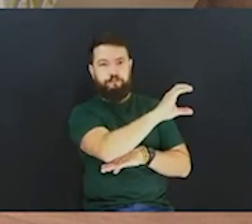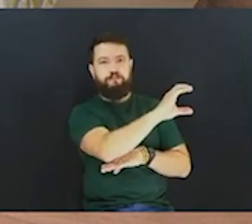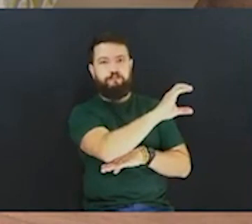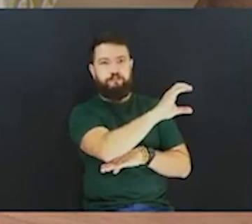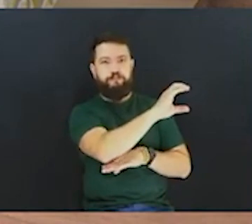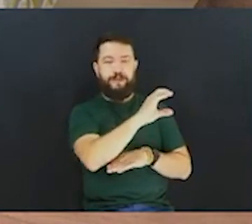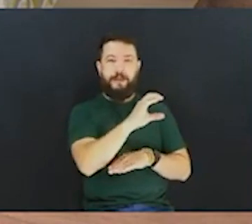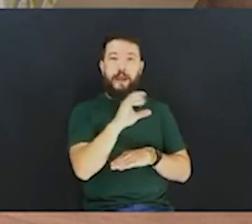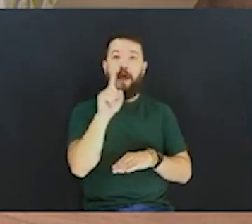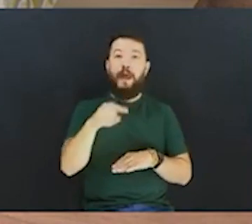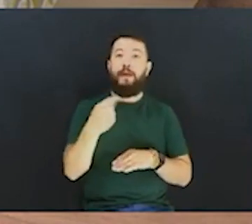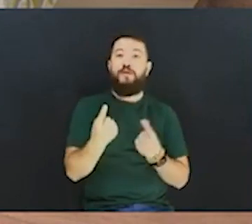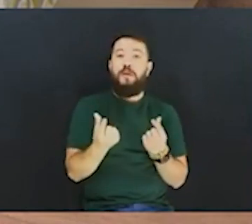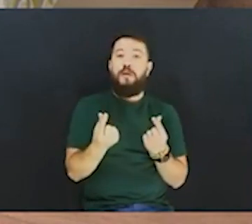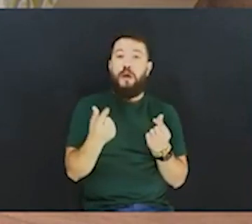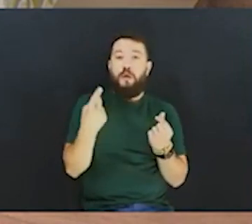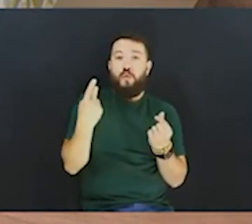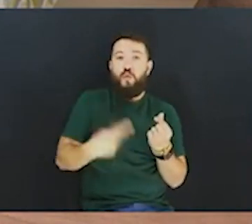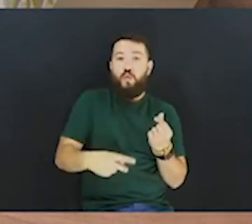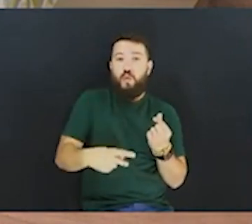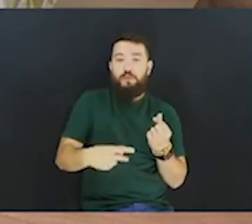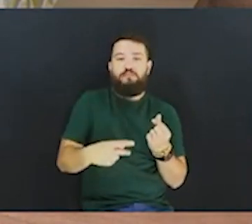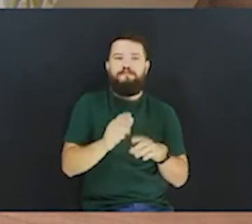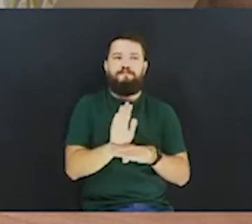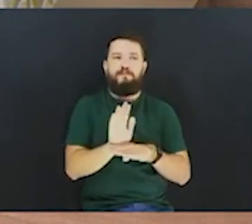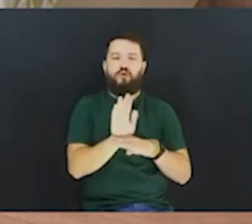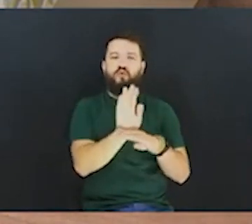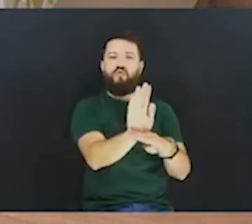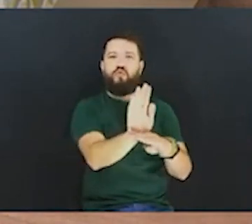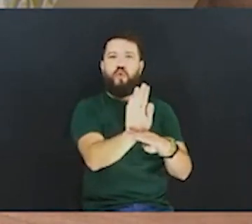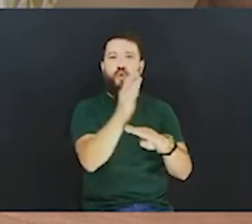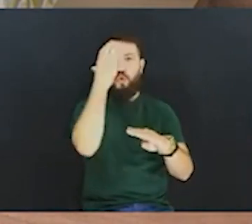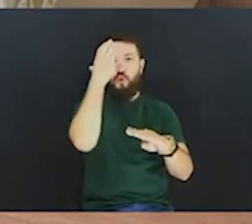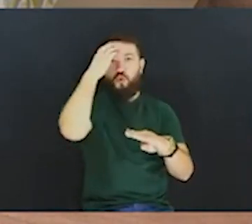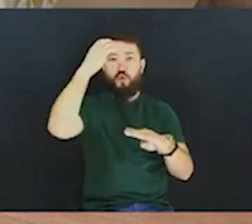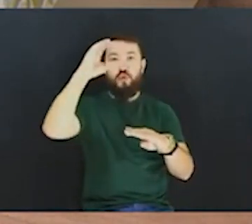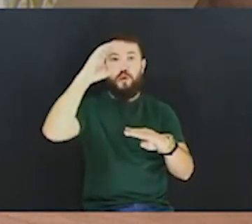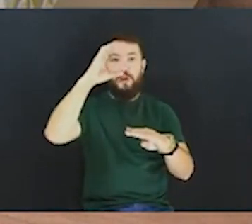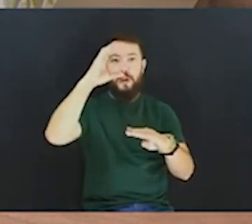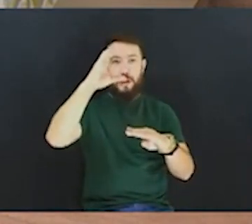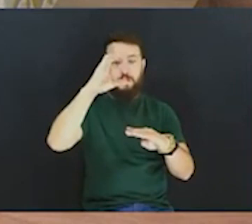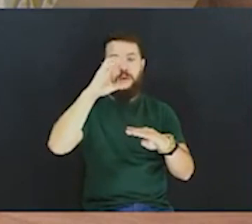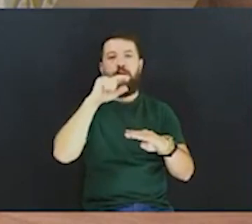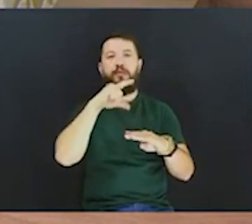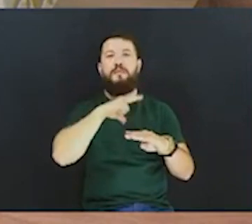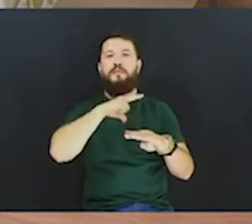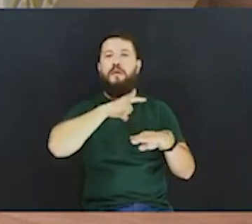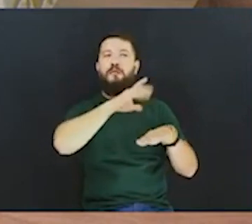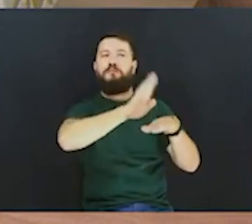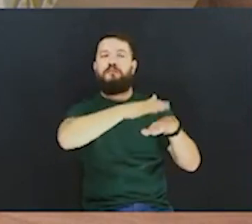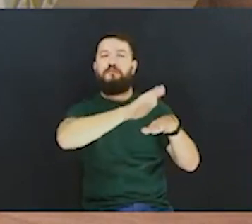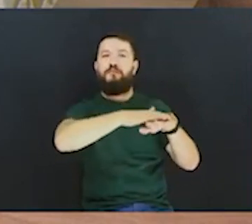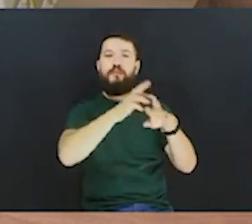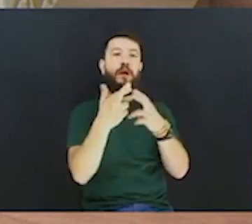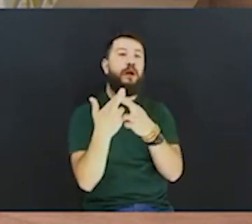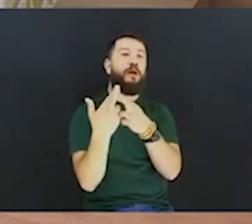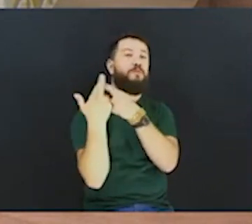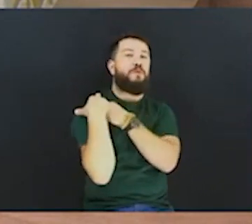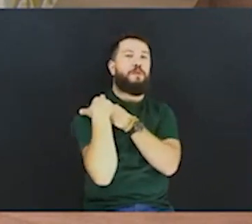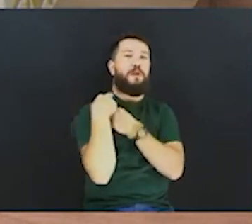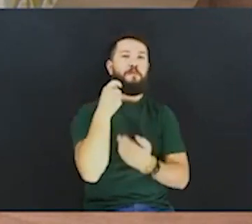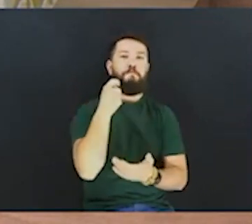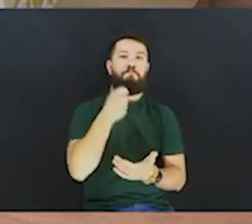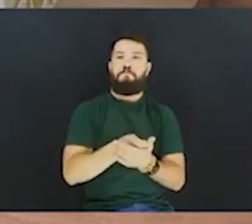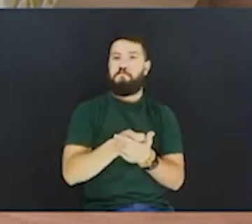aqui para contribuir com a sociedade Curitiba e viabilizar os compromissos construídos neste plano Afinal teremos